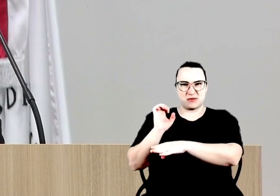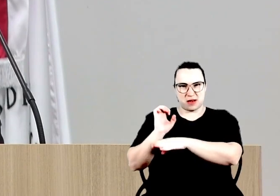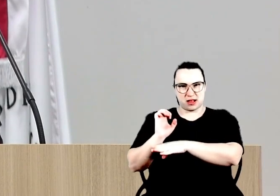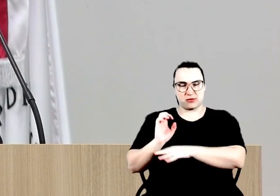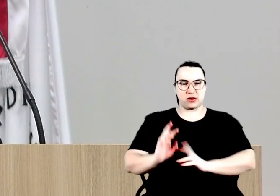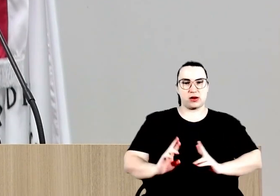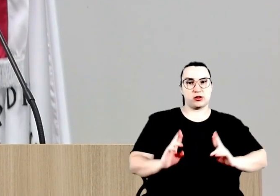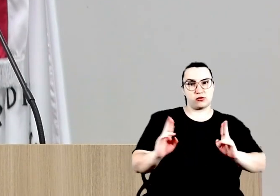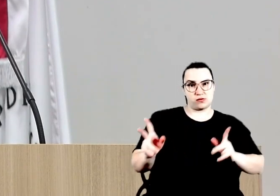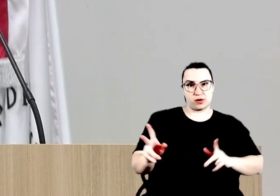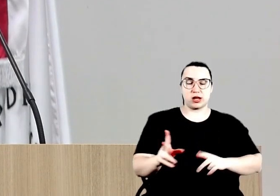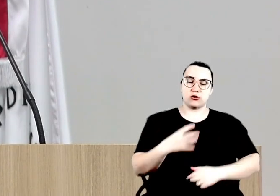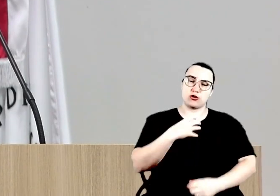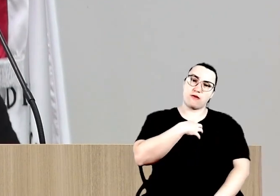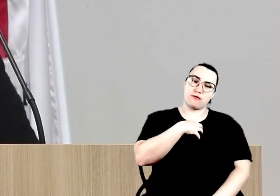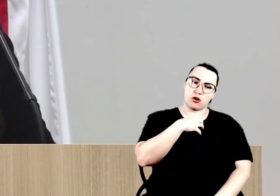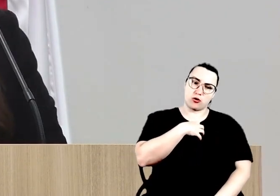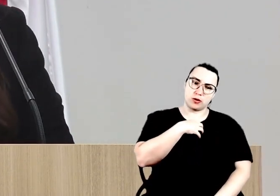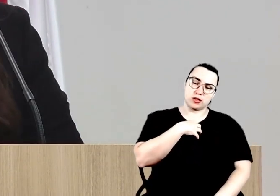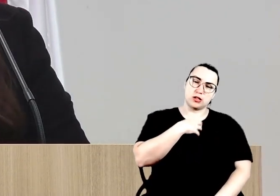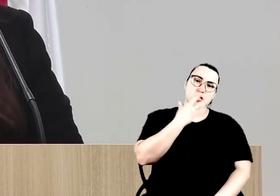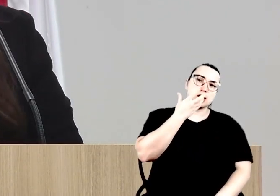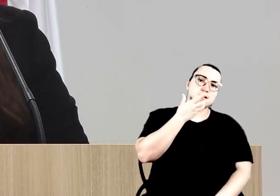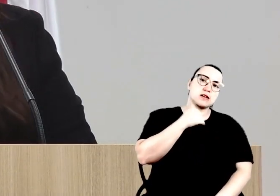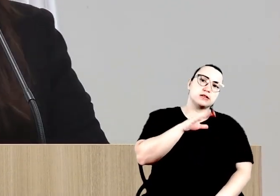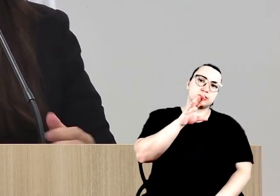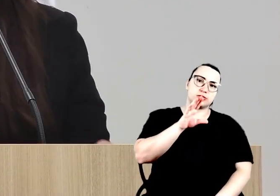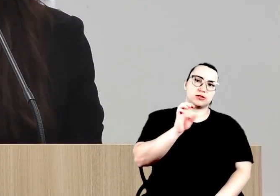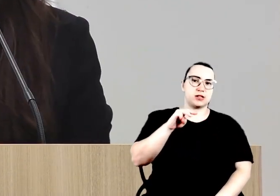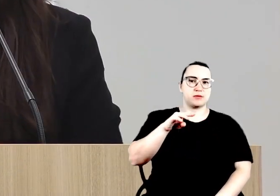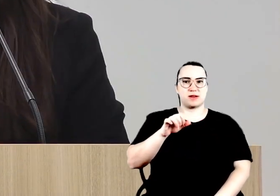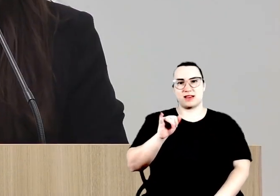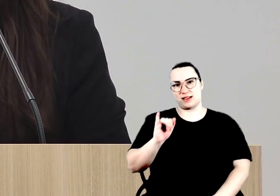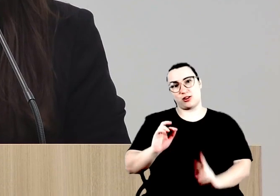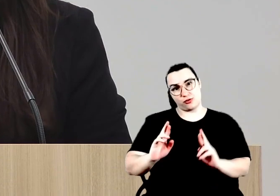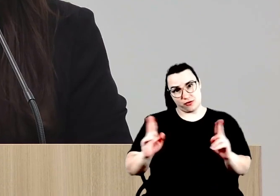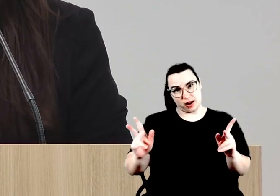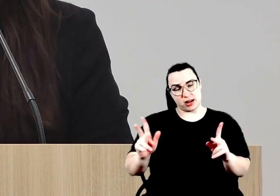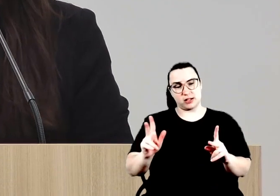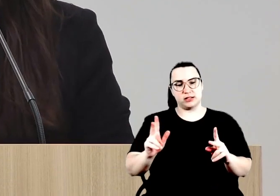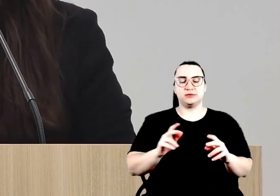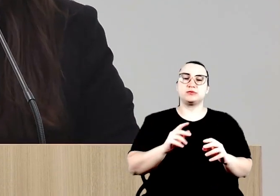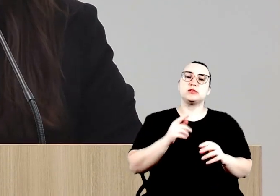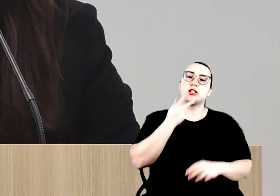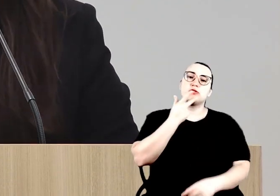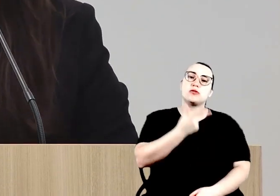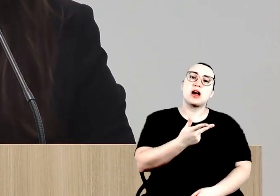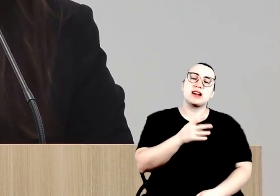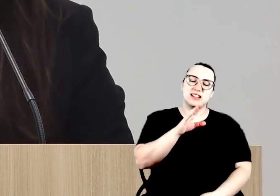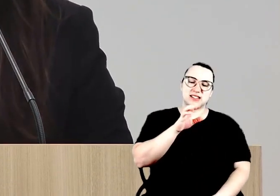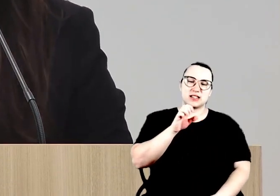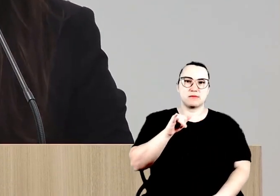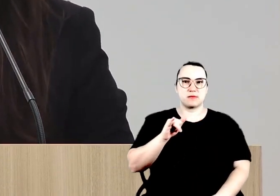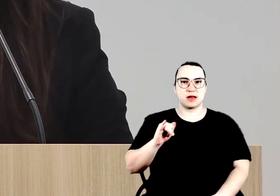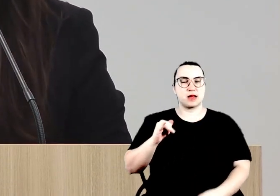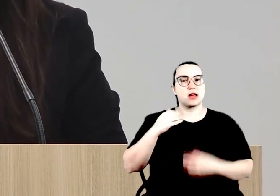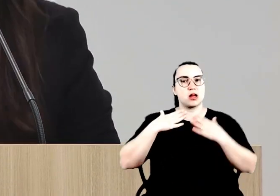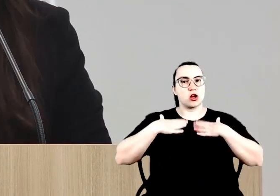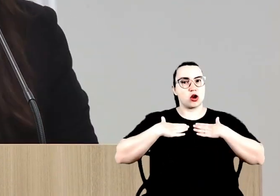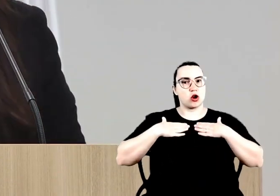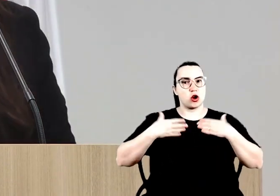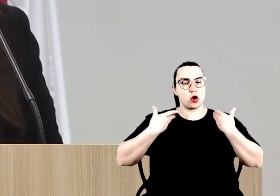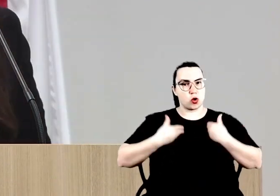da forma como a gente aborda com uma criança no CEMEI. Então, no CEMEI, a gente vai falar sobre o quê? Sobre as partes do